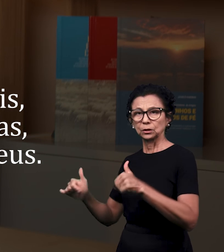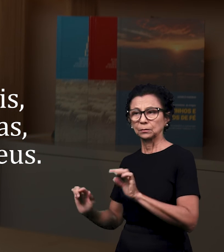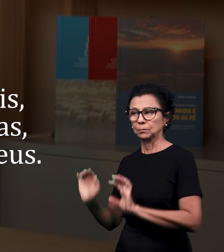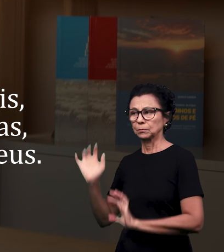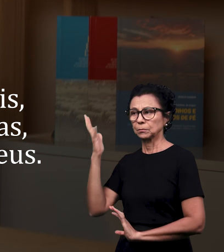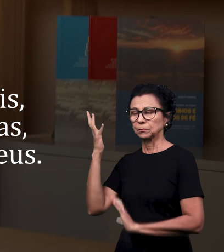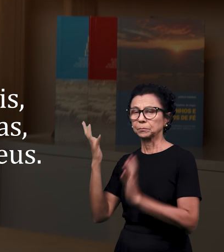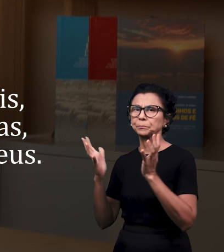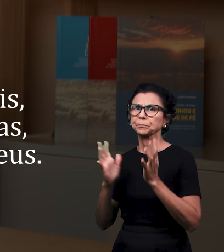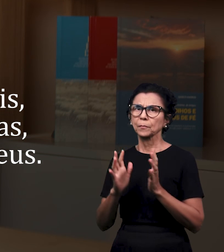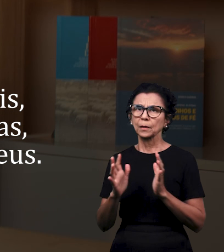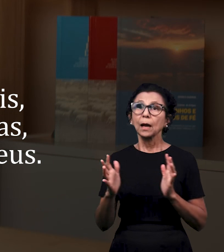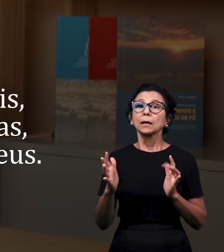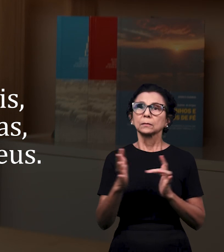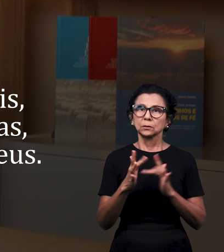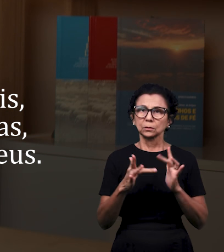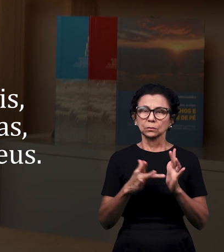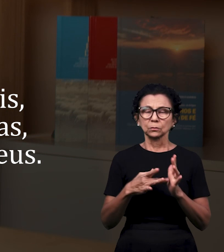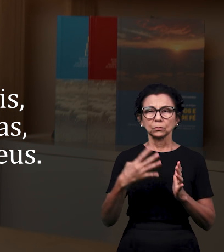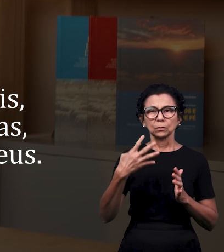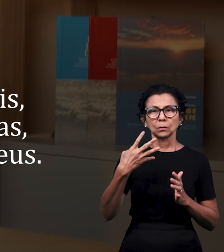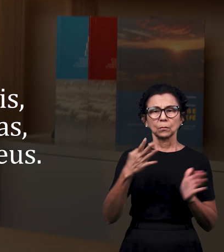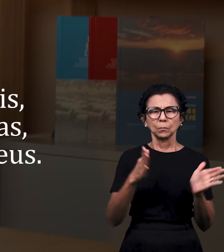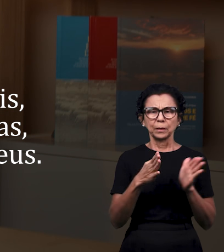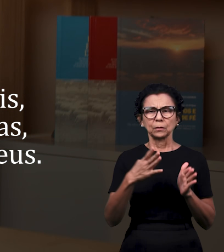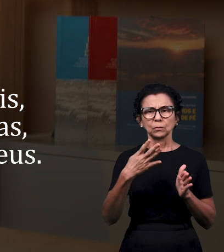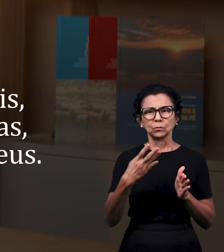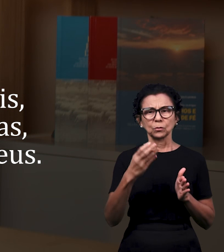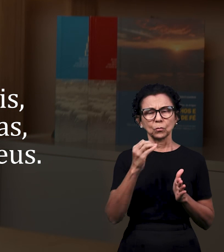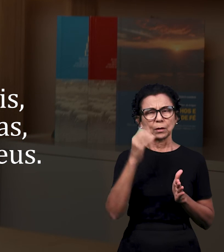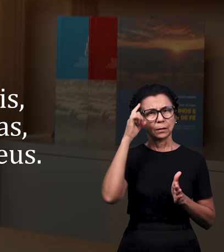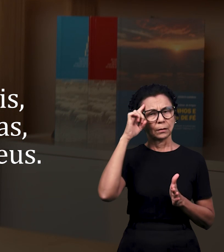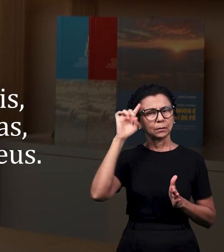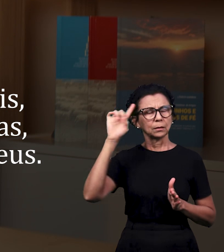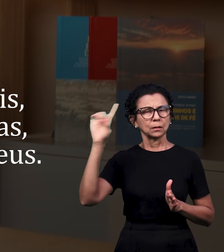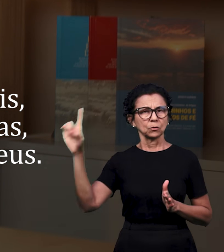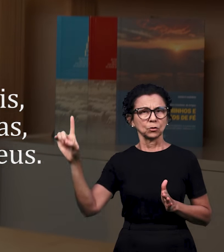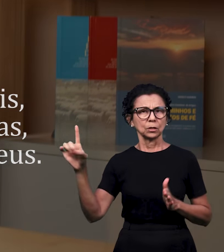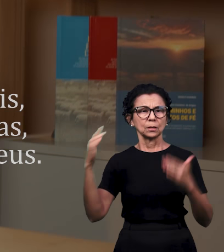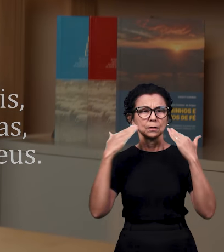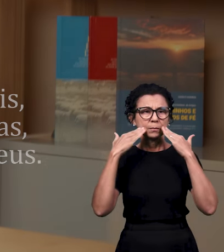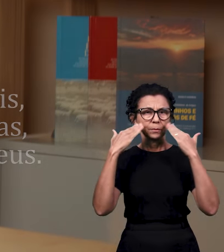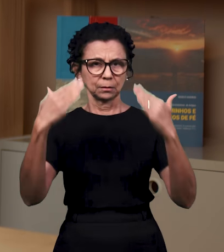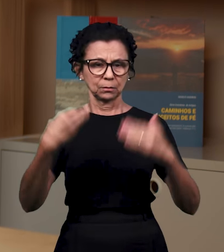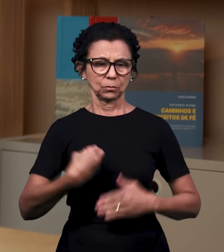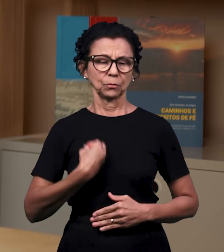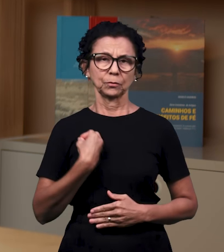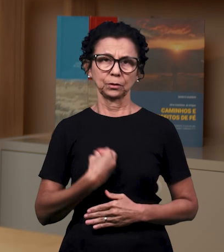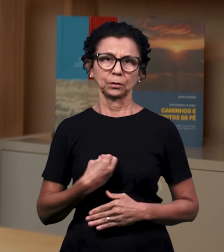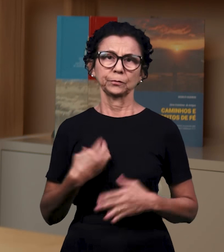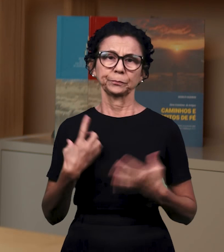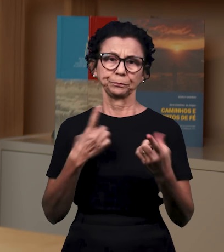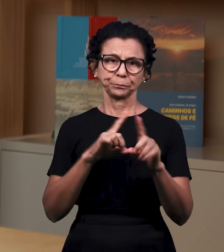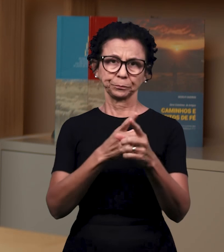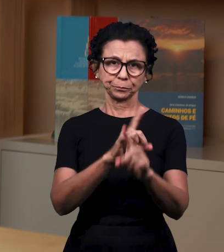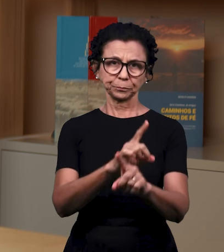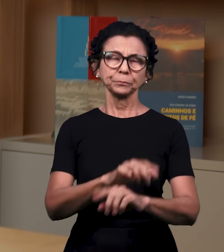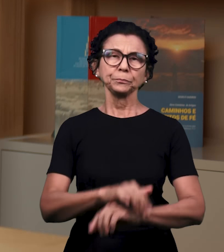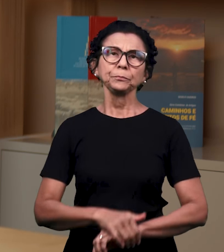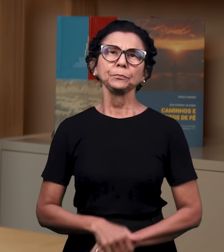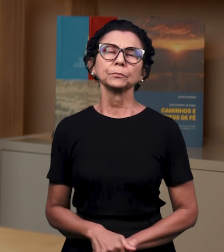se apresentou vivo com infalíveis provas diante da igreja ali, né? E aí nós pegamos